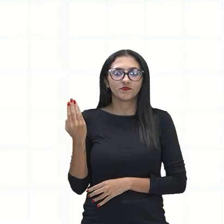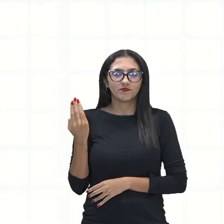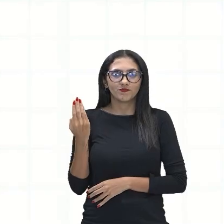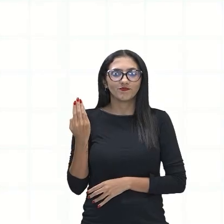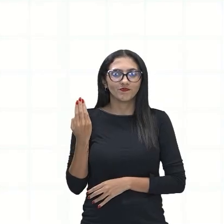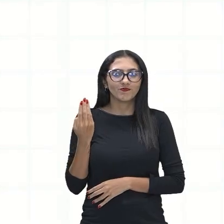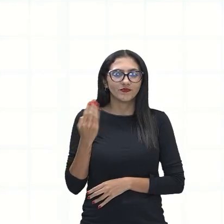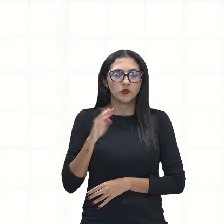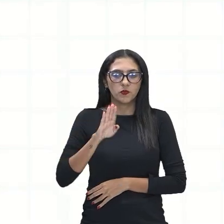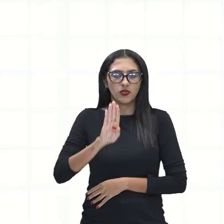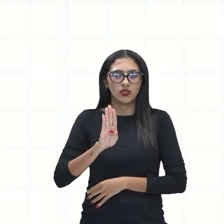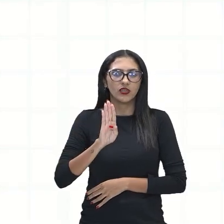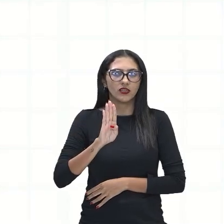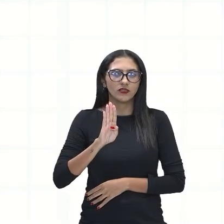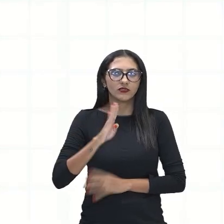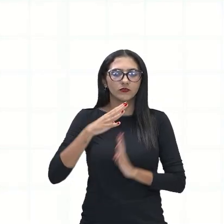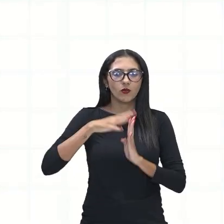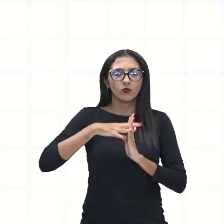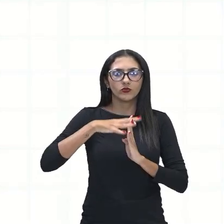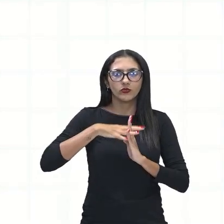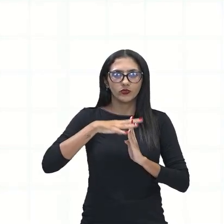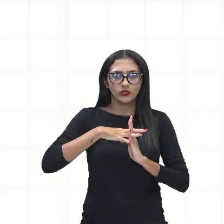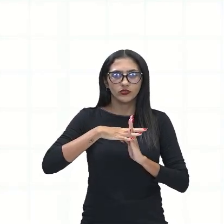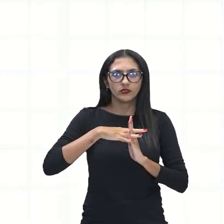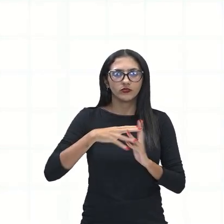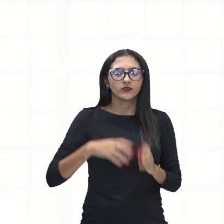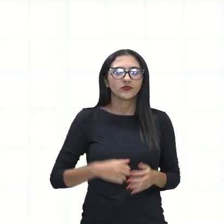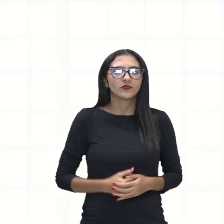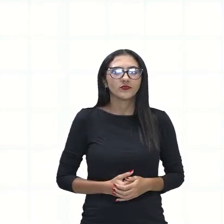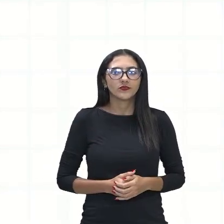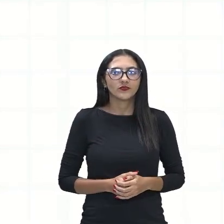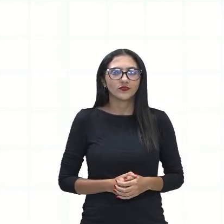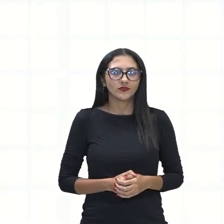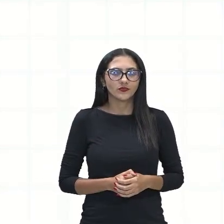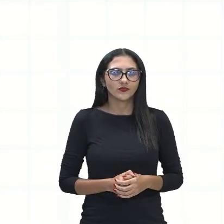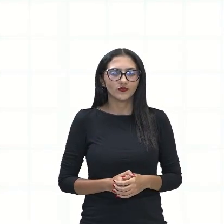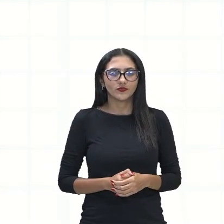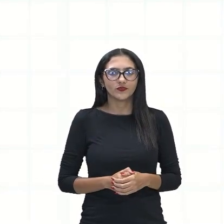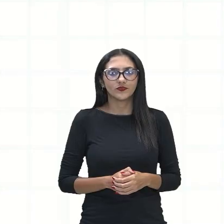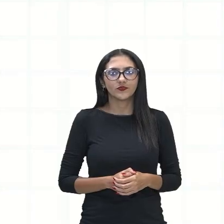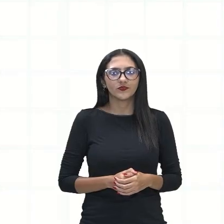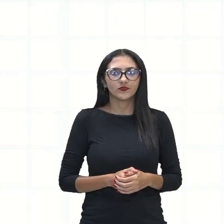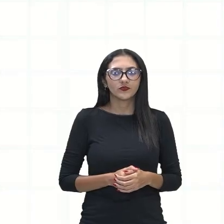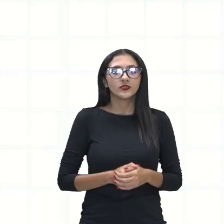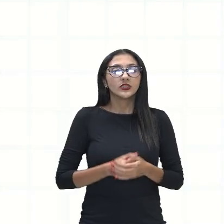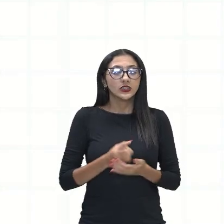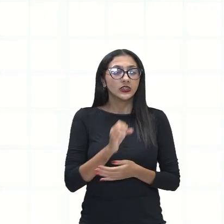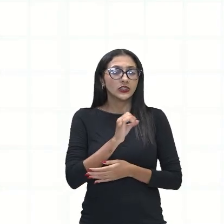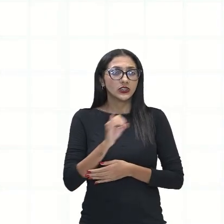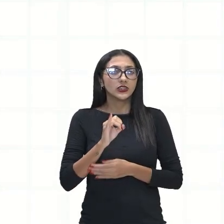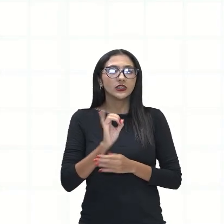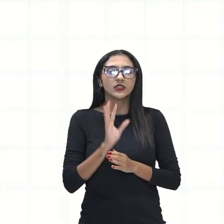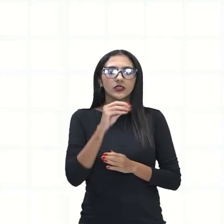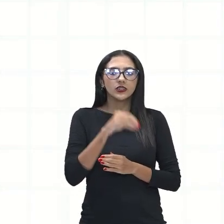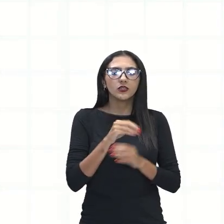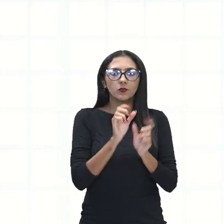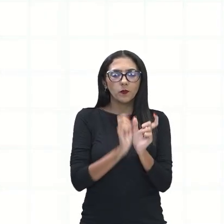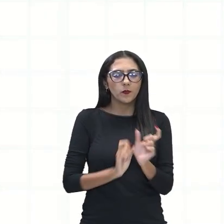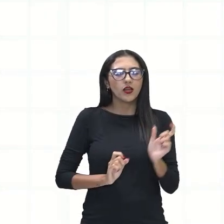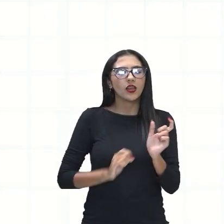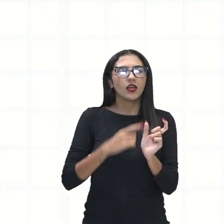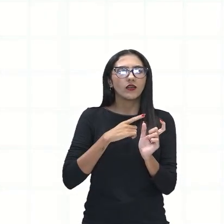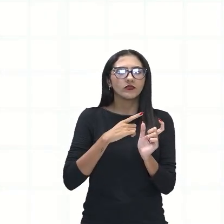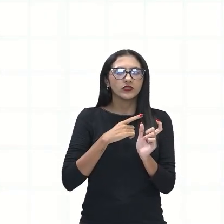Ok? Tenho uma consoante. E quando tenho uma consoante antes do Y, o